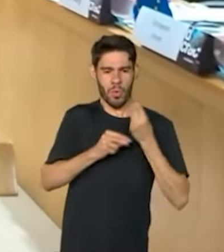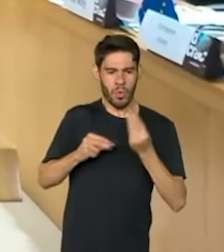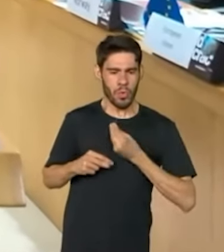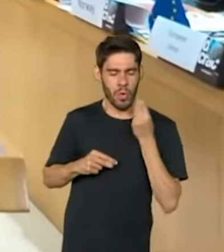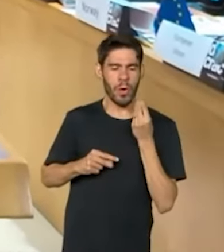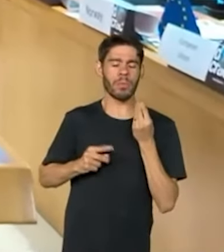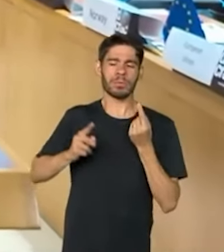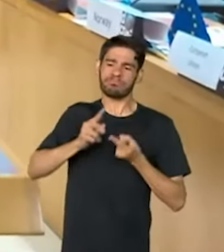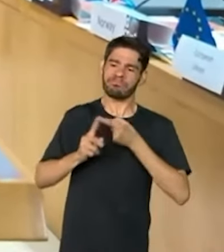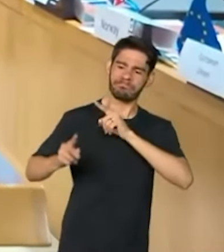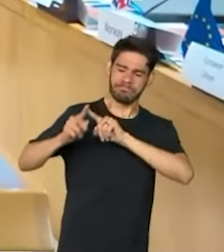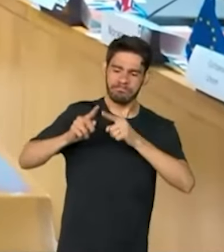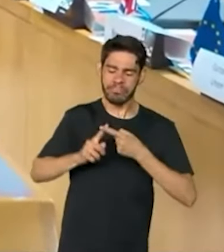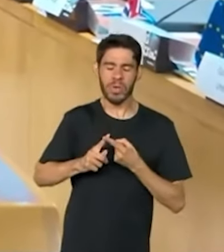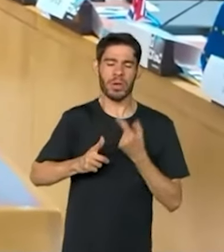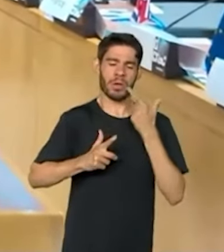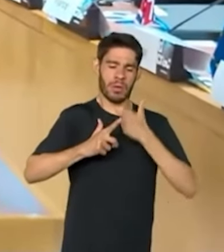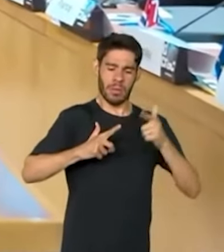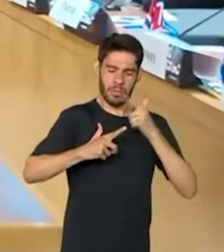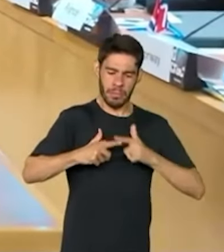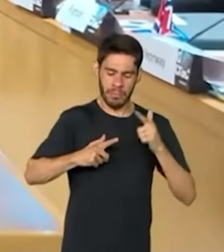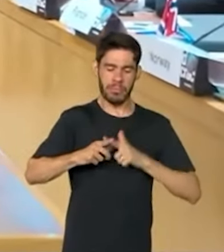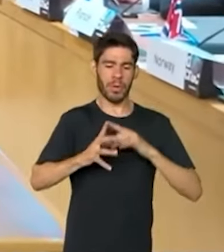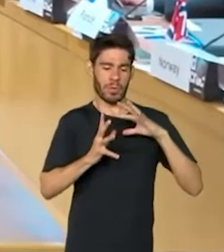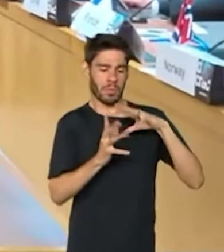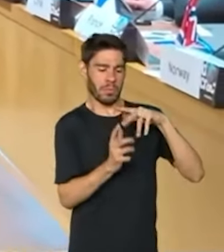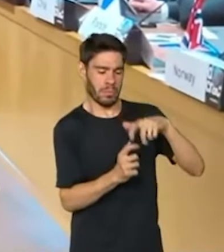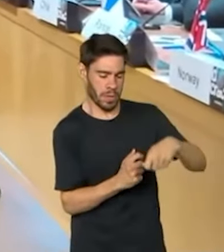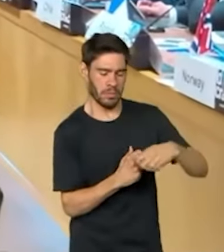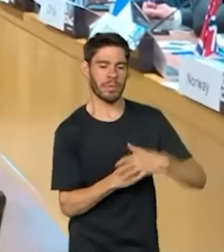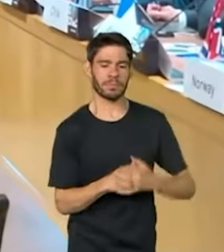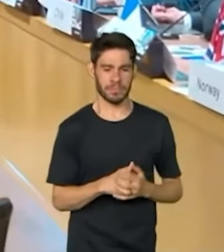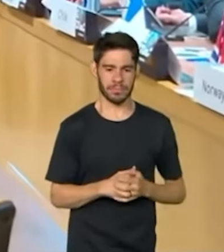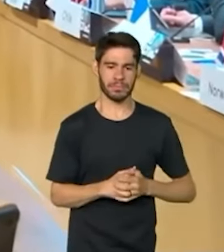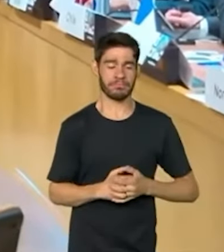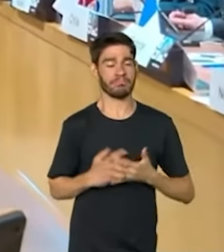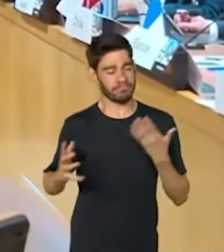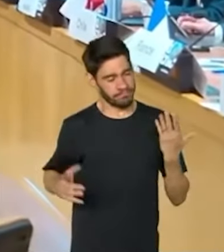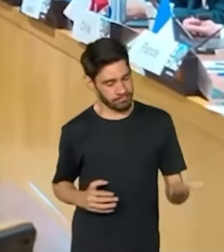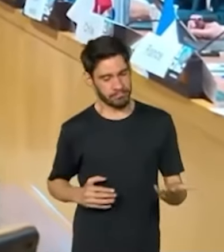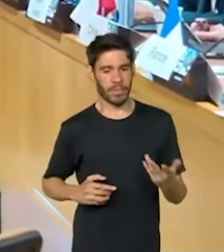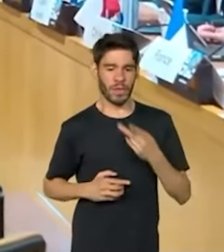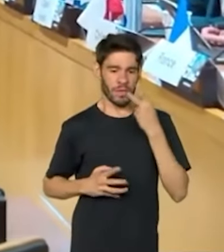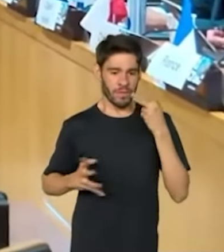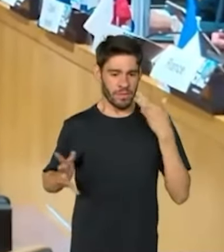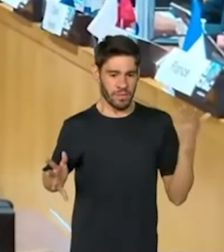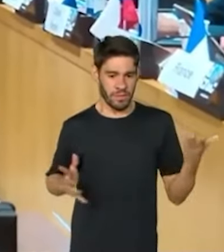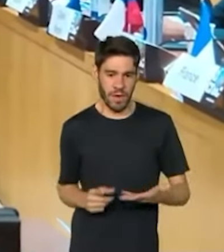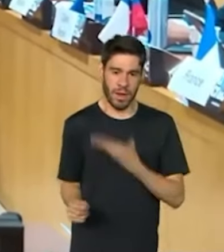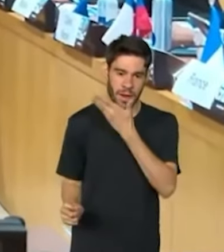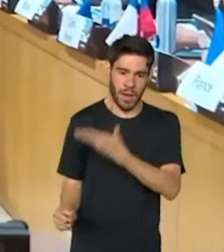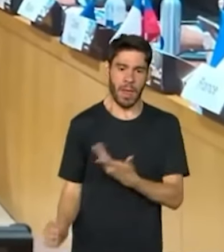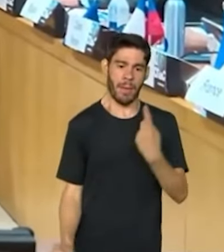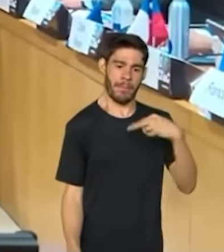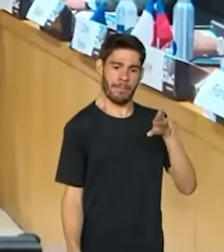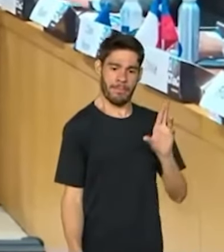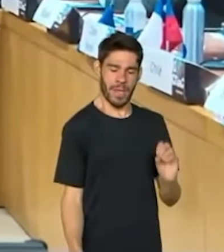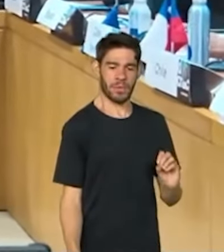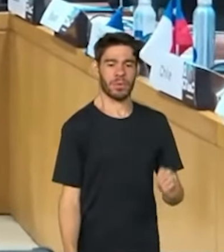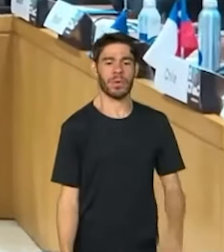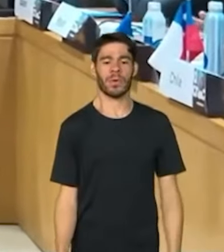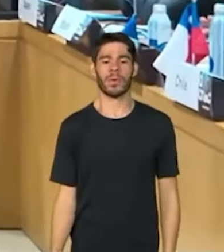gente lidar com os problemas da humanidade. Então, eu passo a palavra ao companheiro Pedro Sanches.